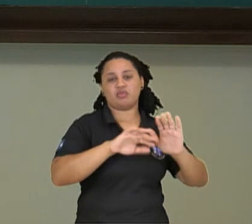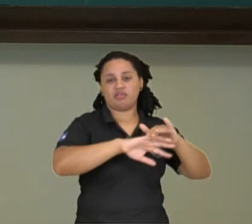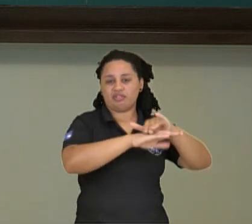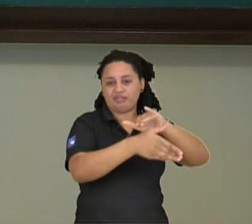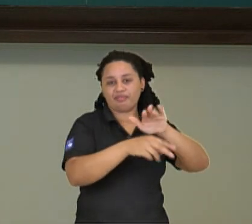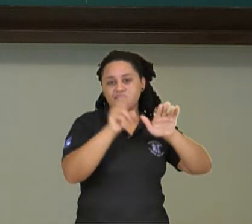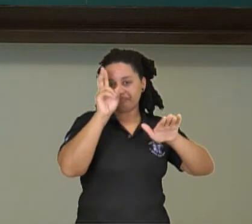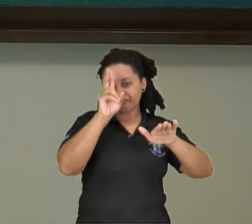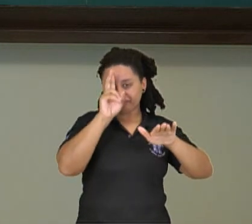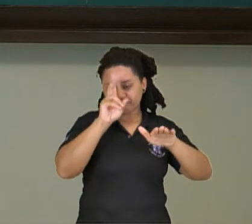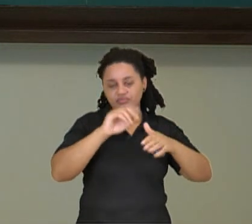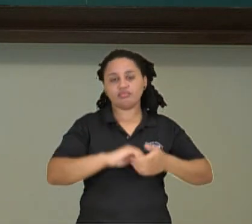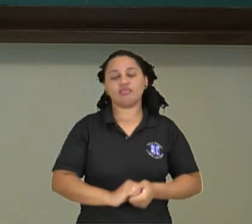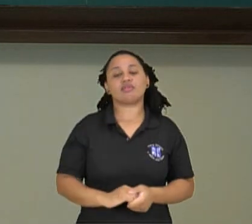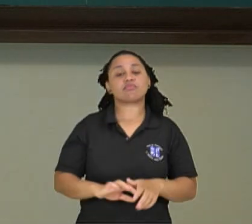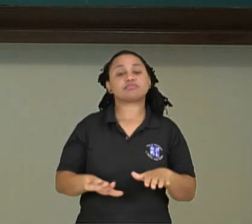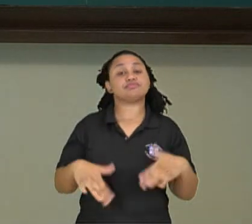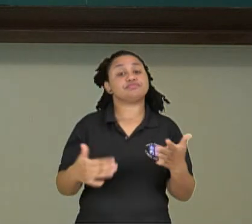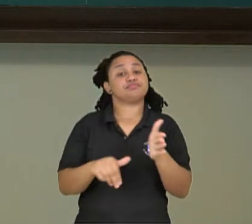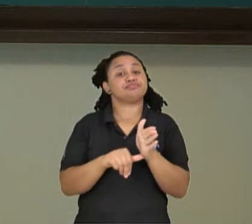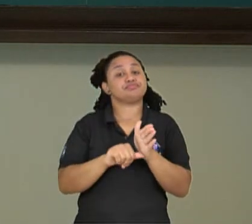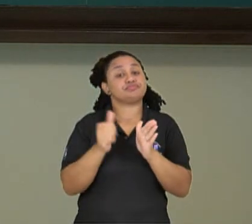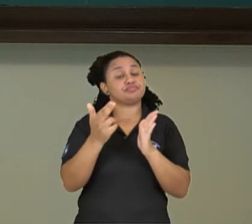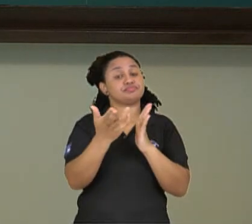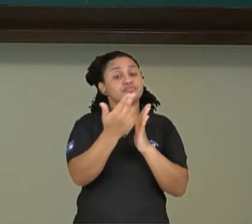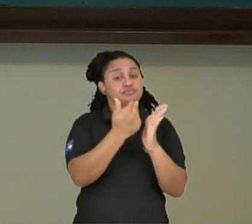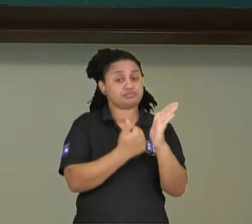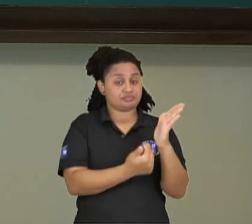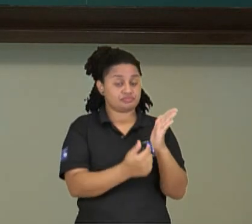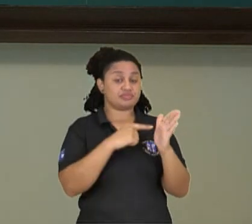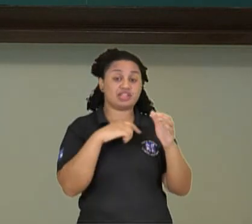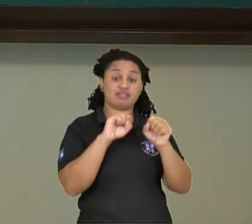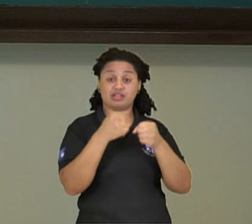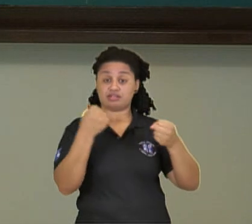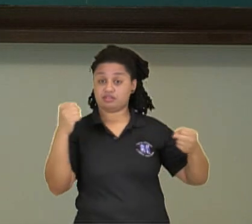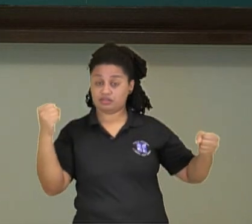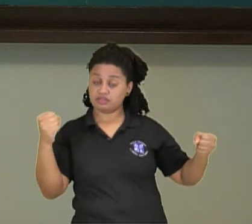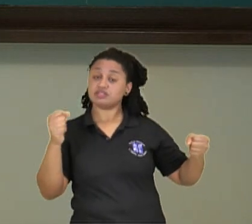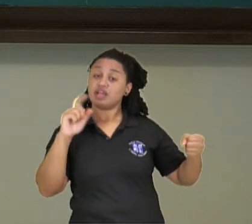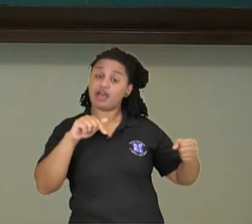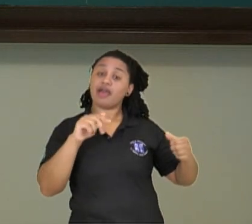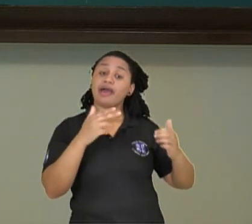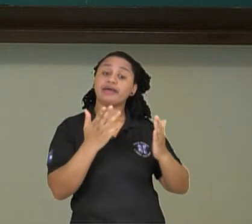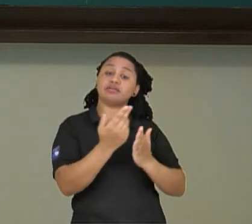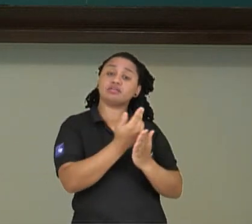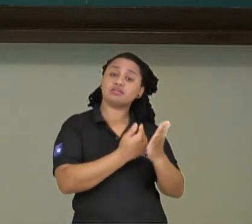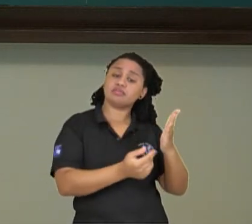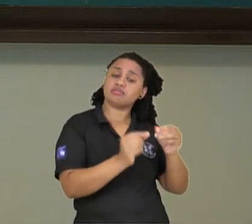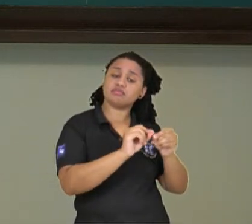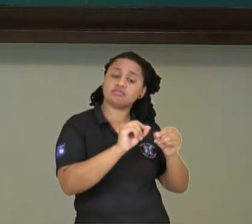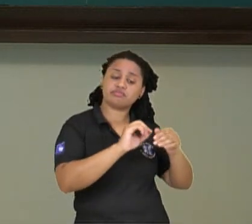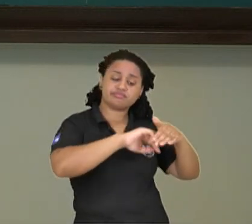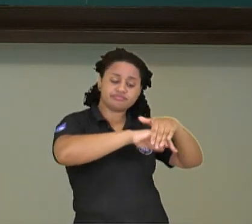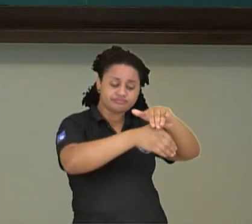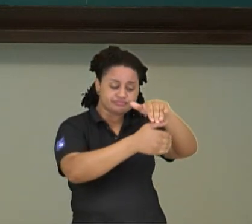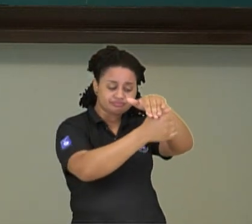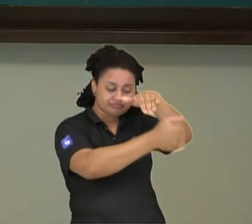As pinturas e desenhos feitos nas paredes das cavernas são chamados de arte